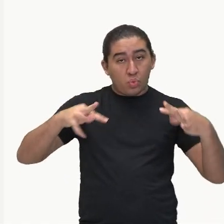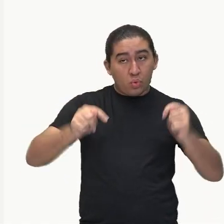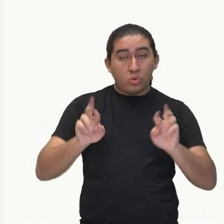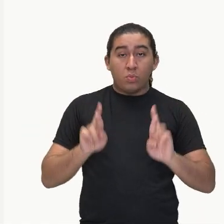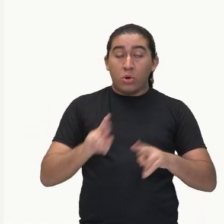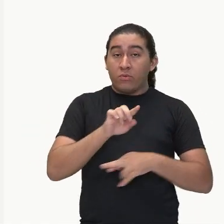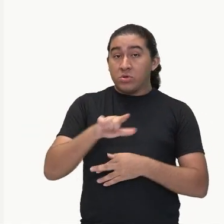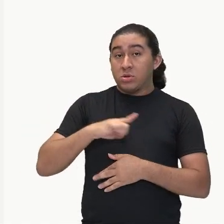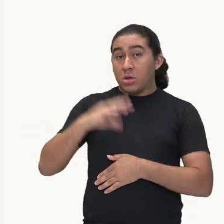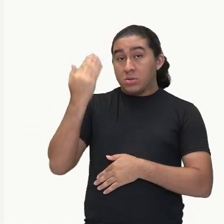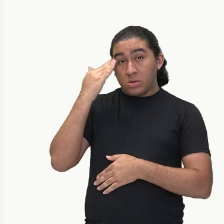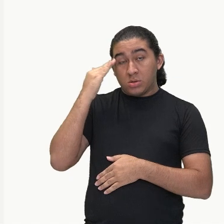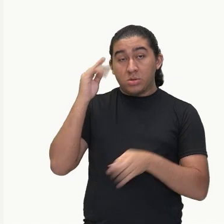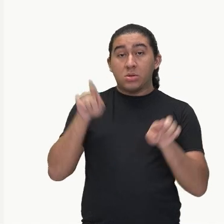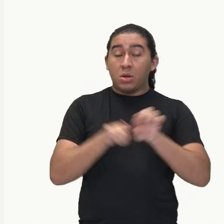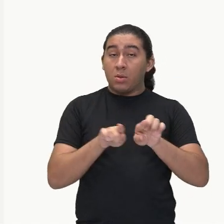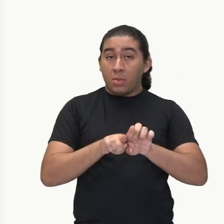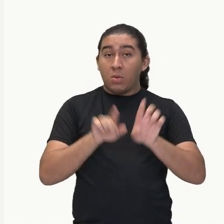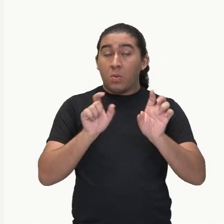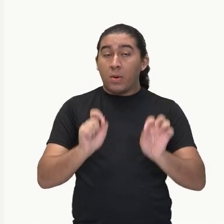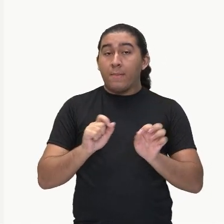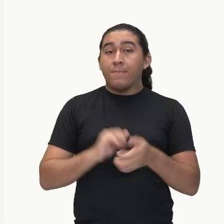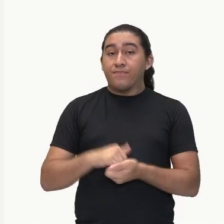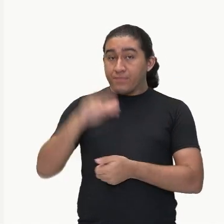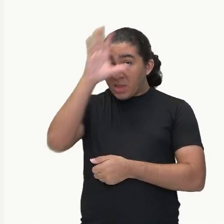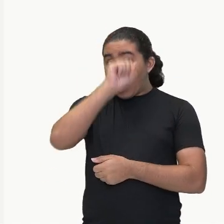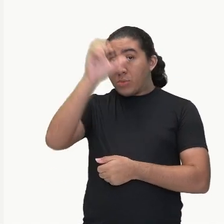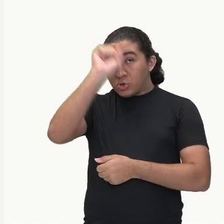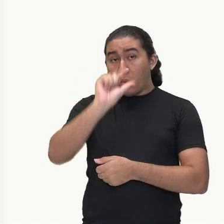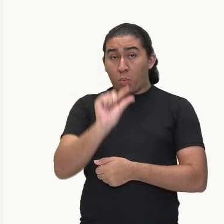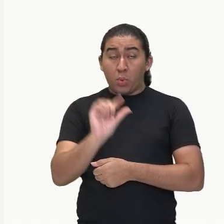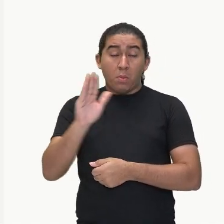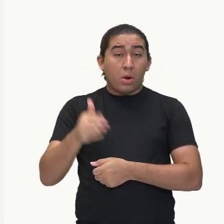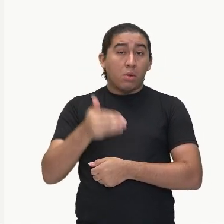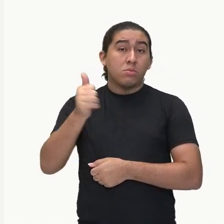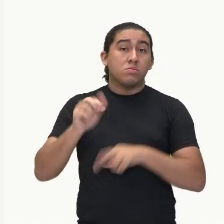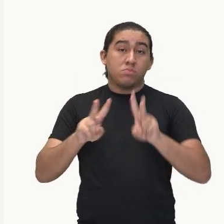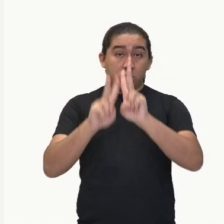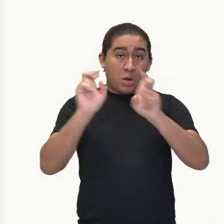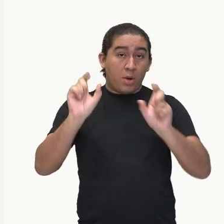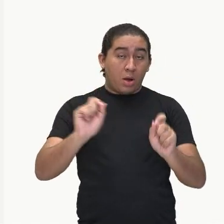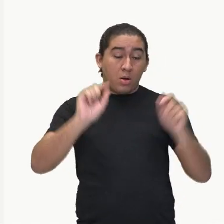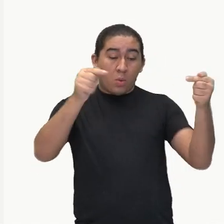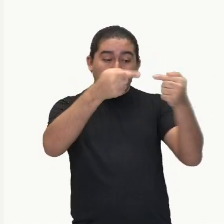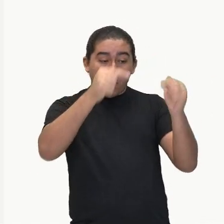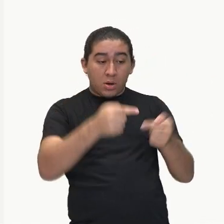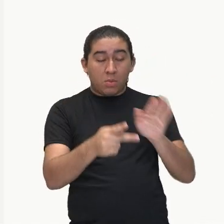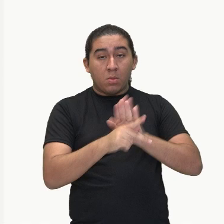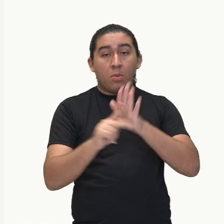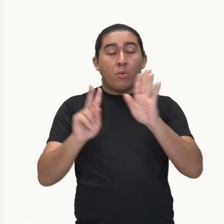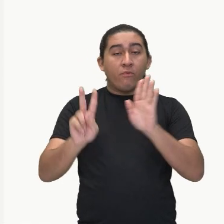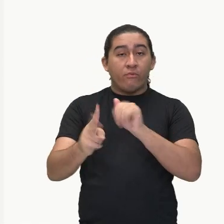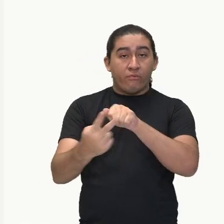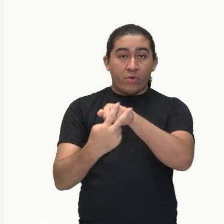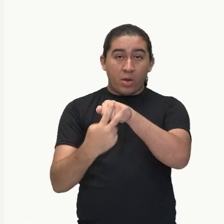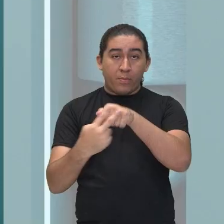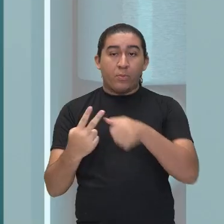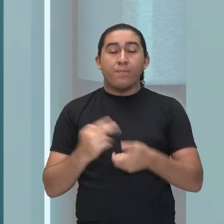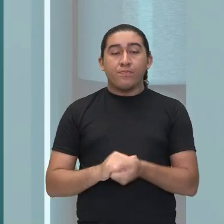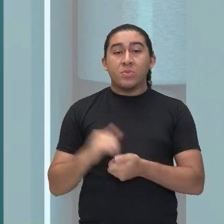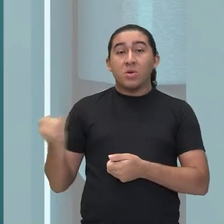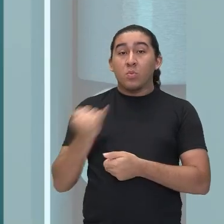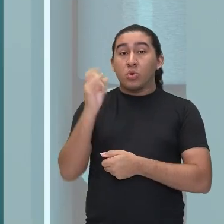entendido e tenham aprendido um pouco mais a respeito da concordância verbal. O importante